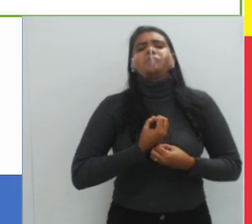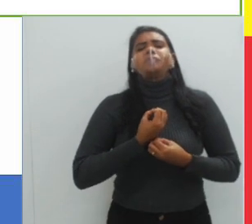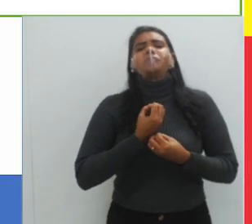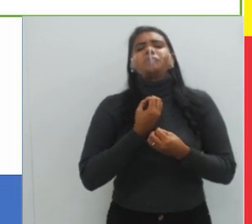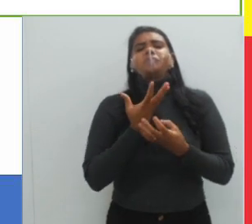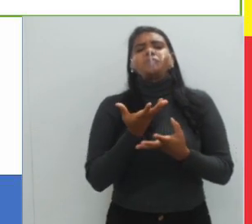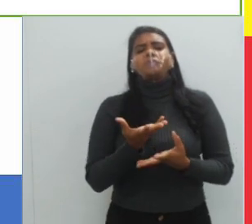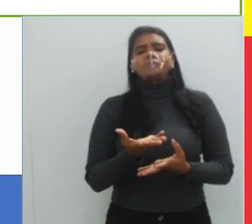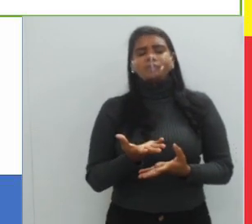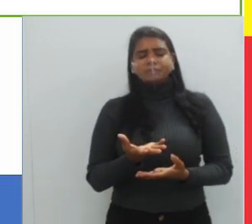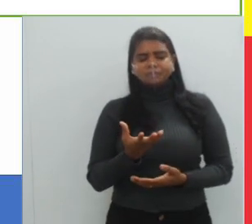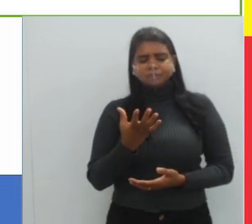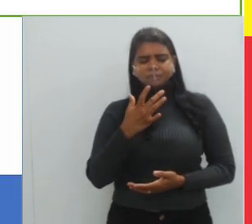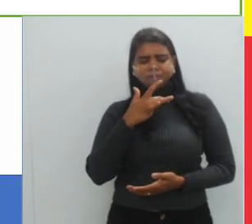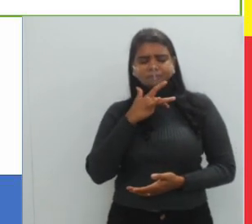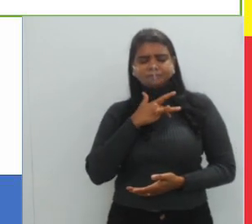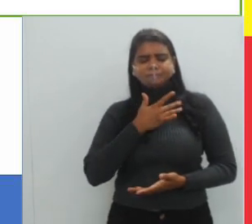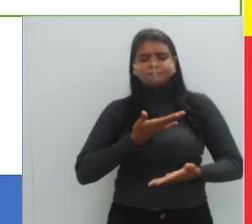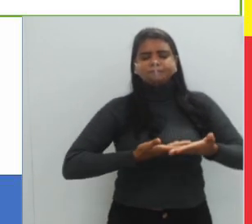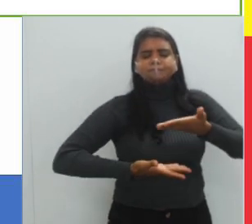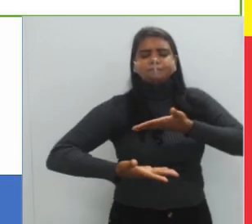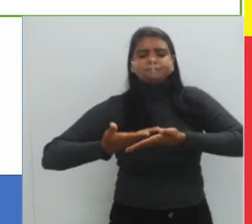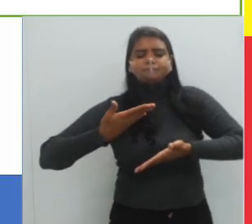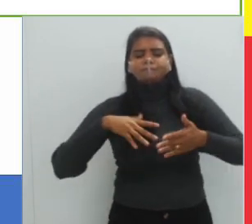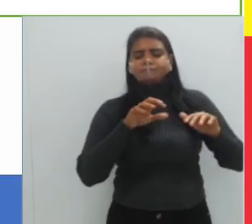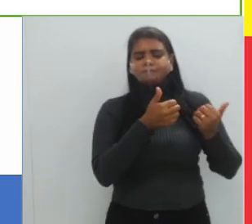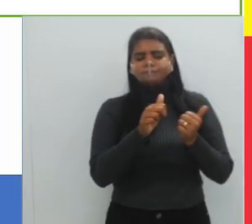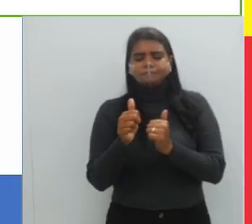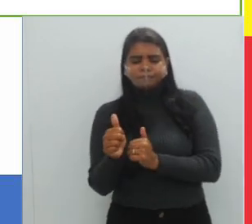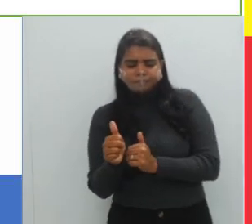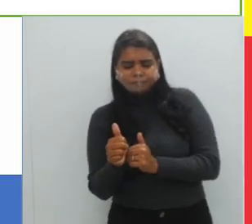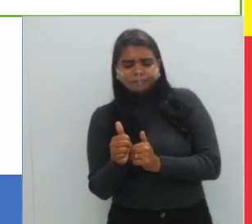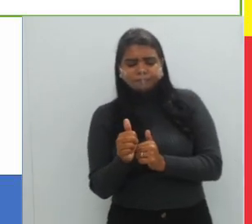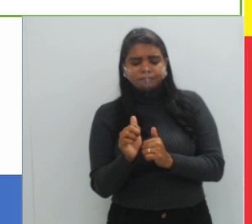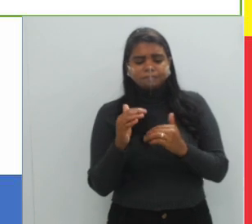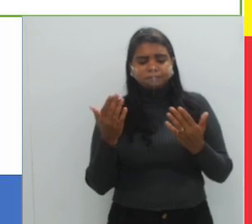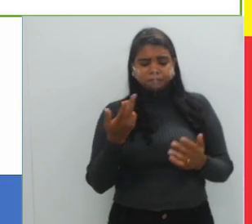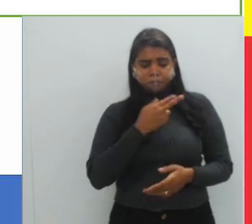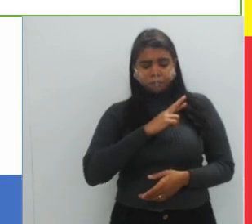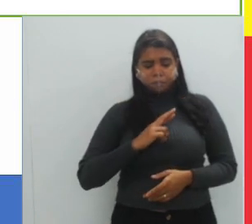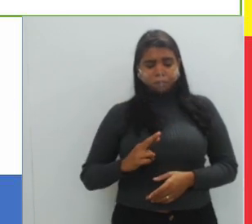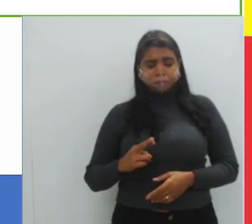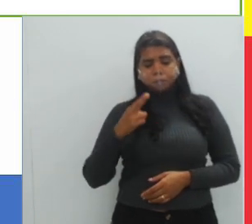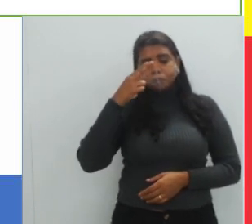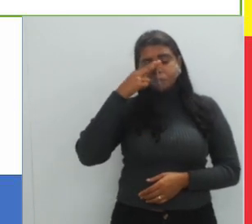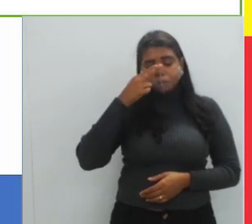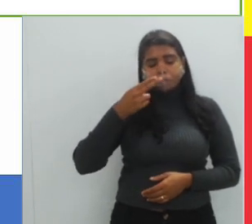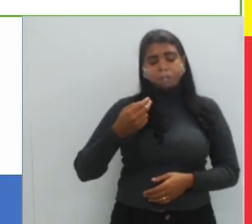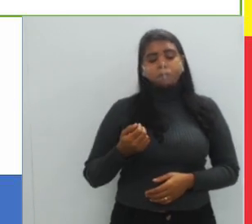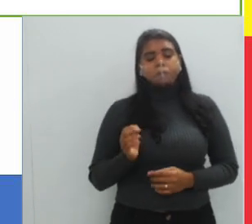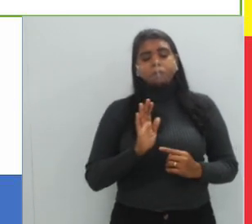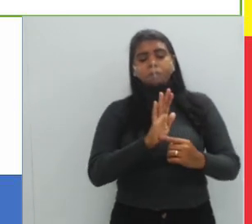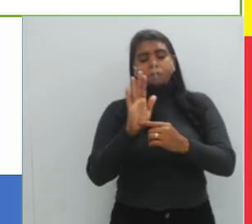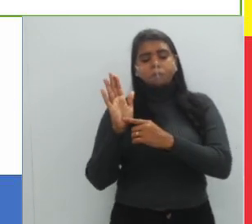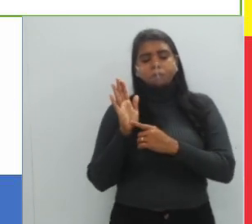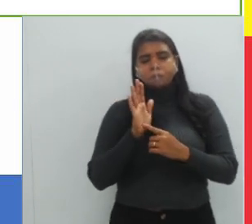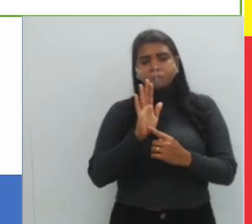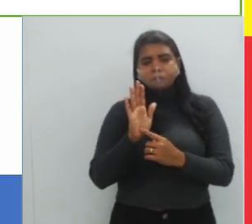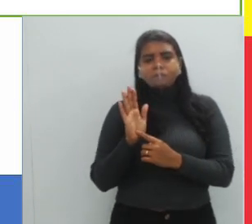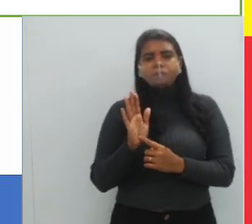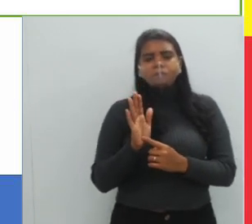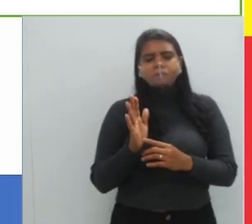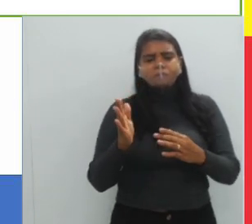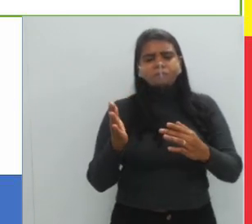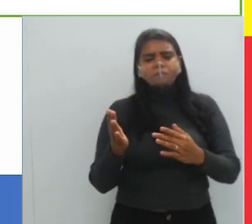um sentimento de solidariedade entre os seguidores religiosos, ou funcionando como uma forma de trazer um